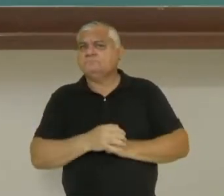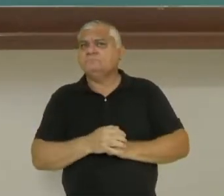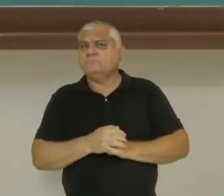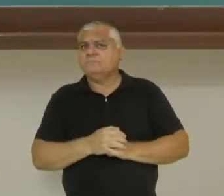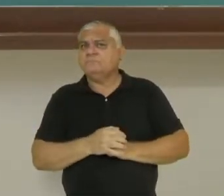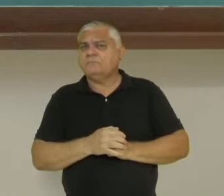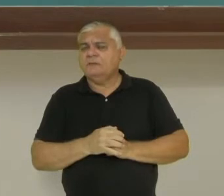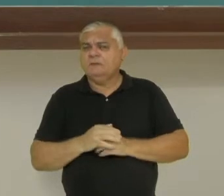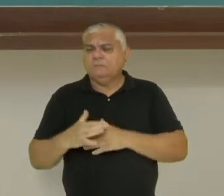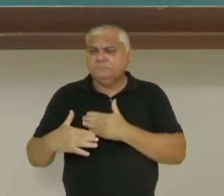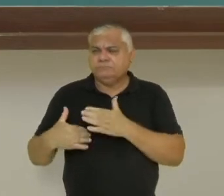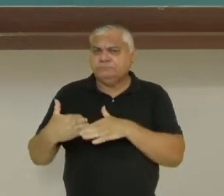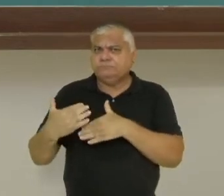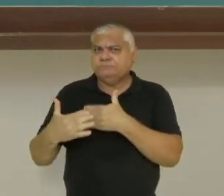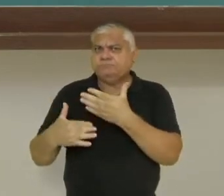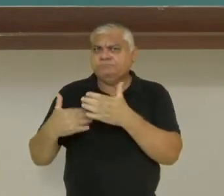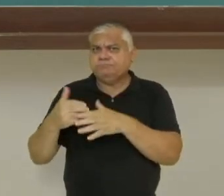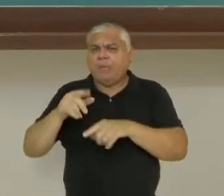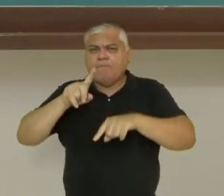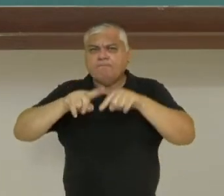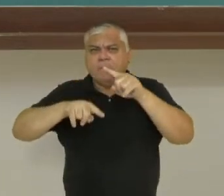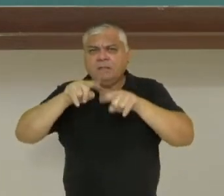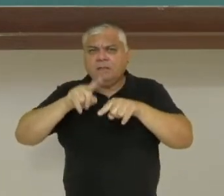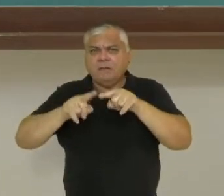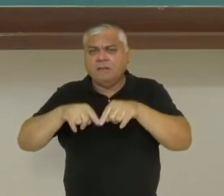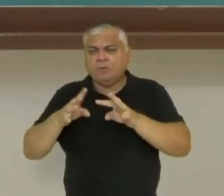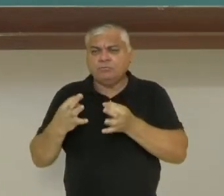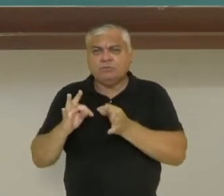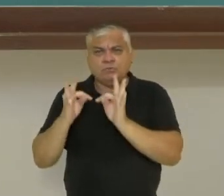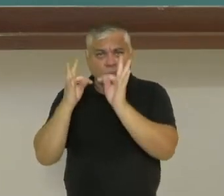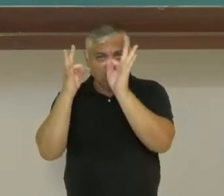ao avanço de alguns instrumentos